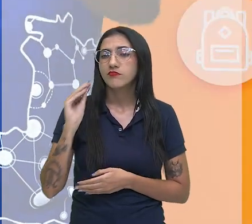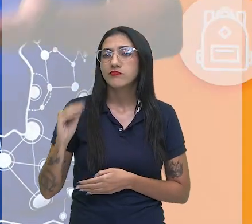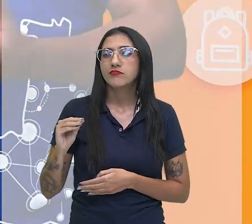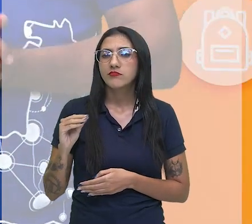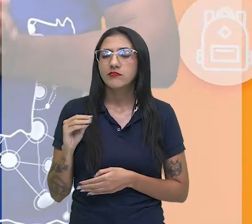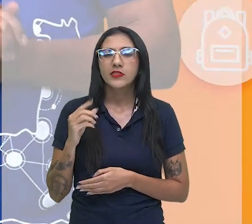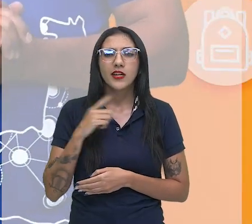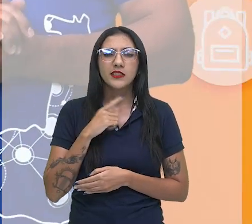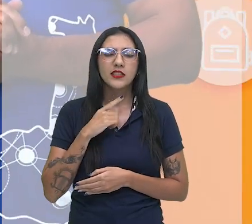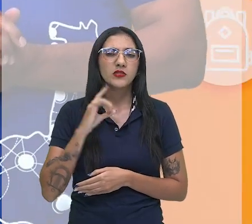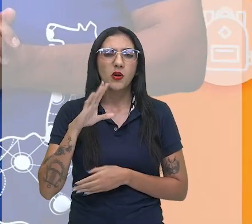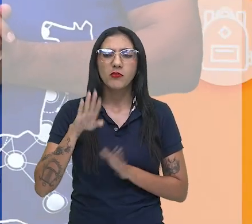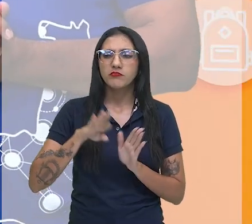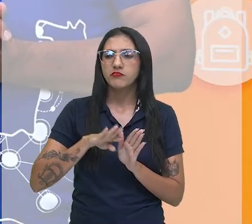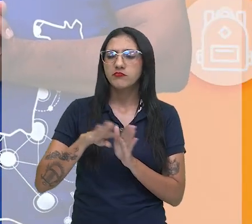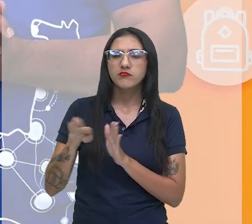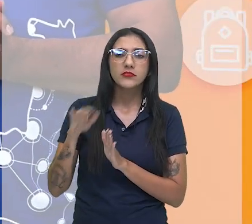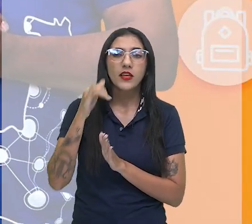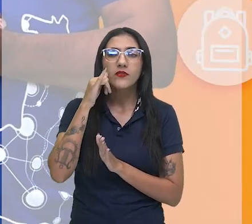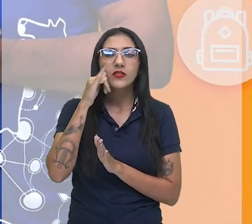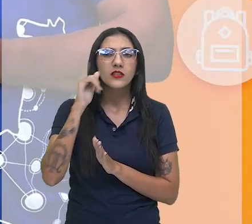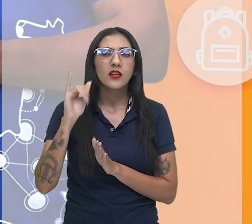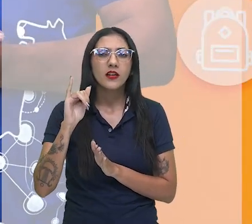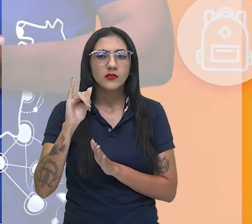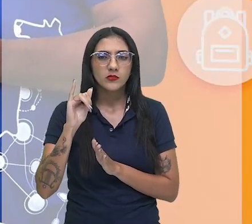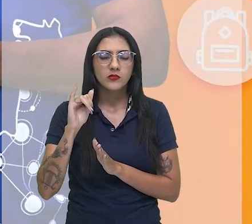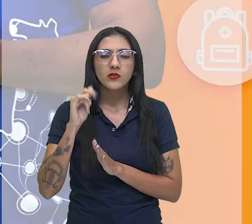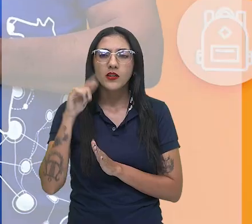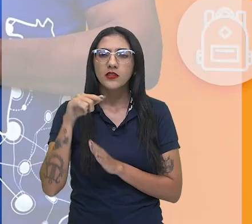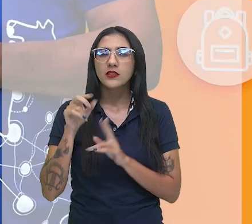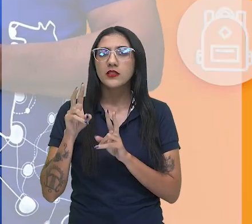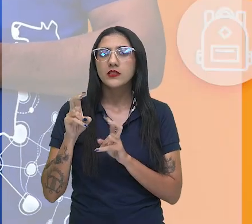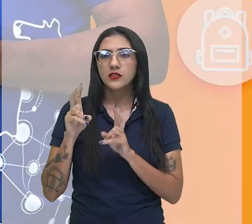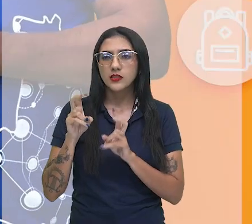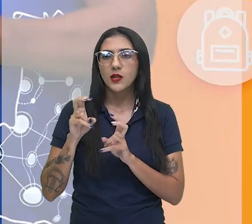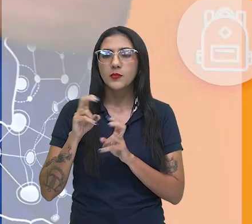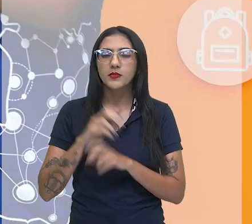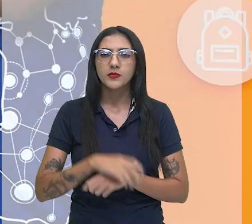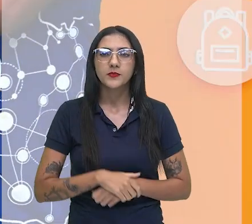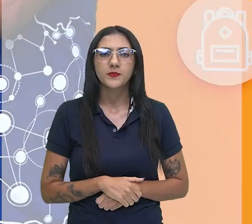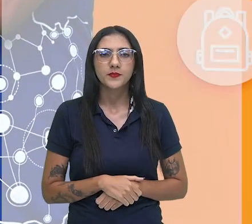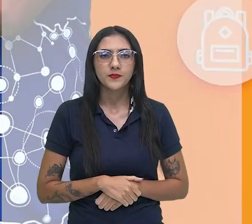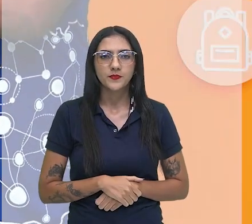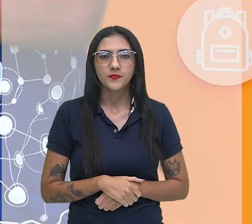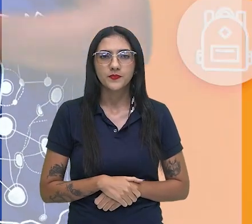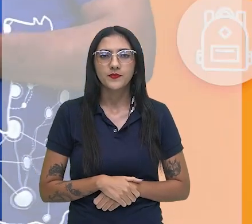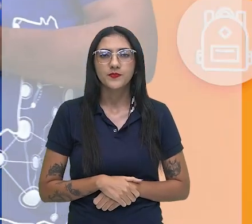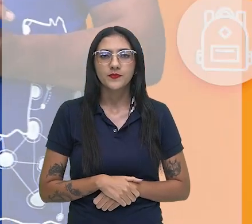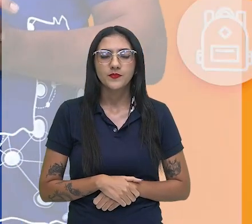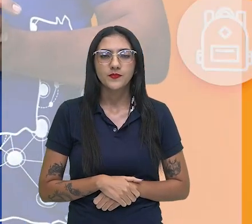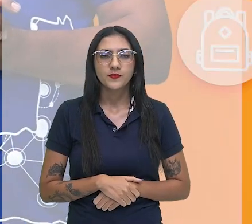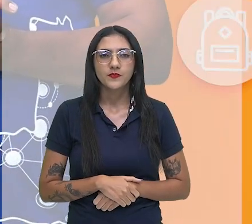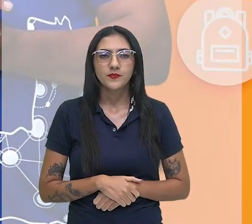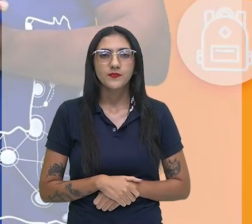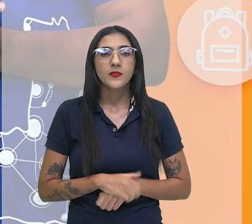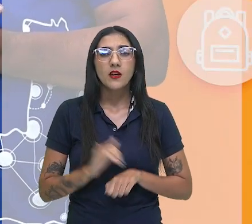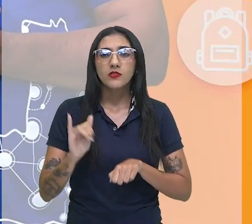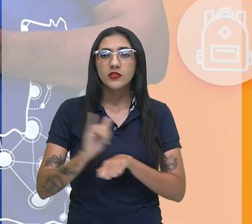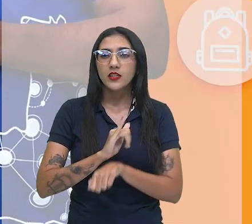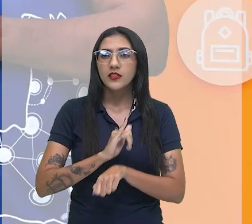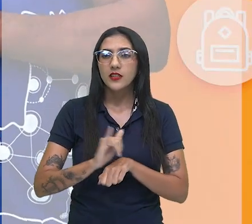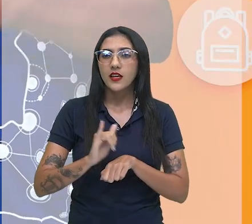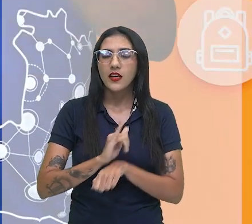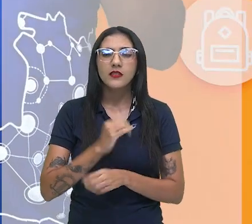vão passando por cima, né? O rolo compressor vai passando por cima do povo. Estratégia para superar esse desafio, quais